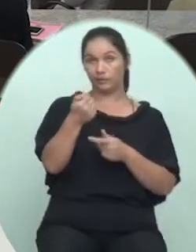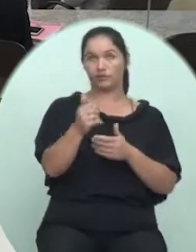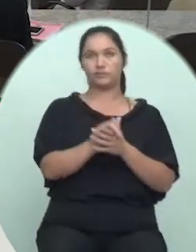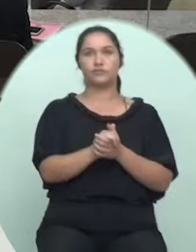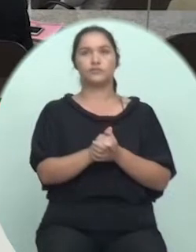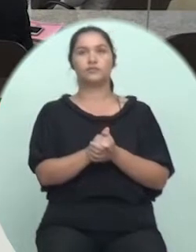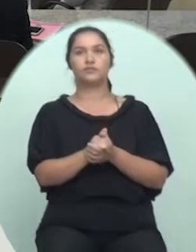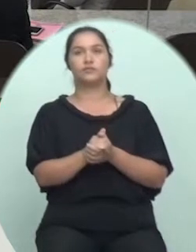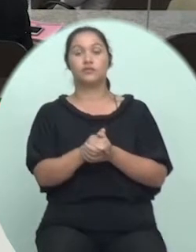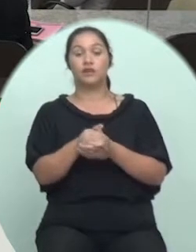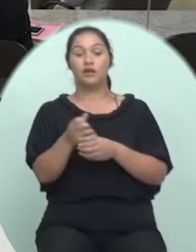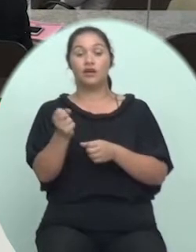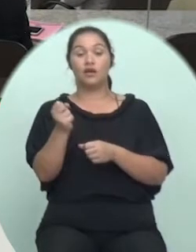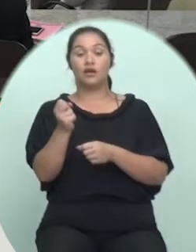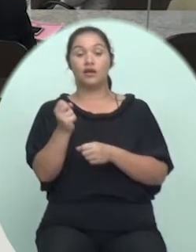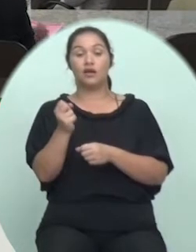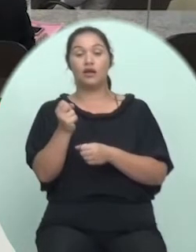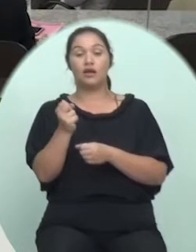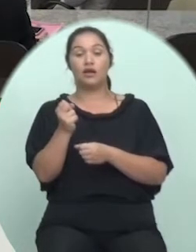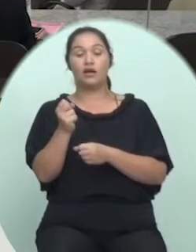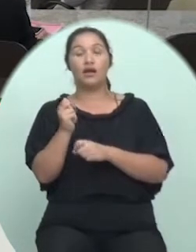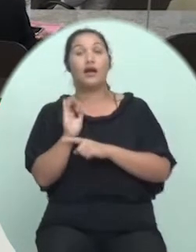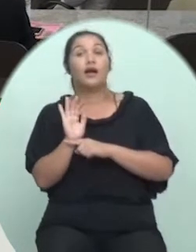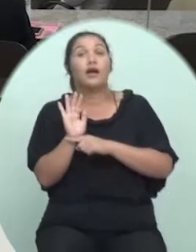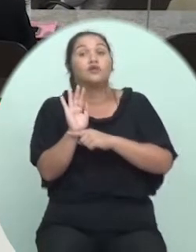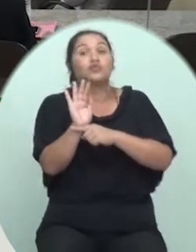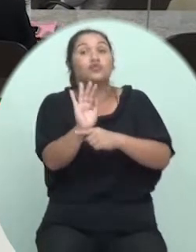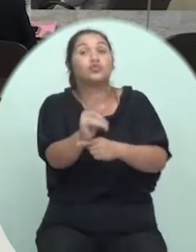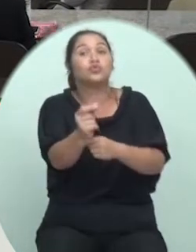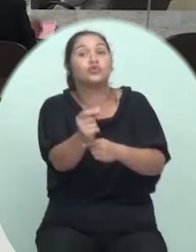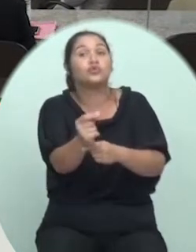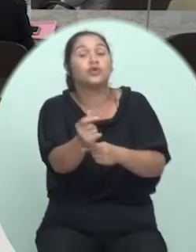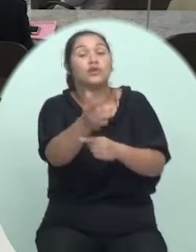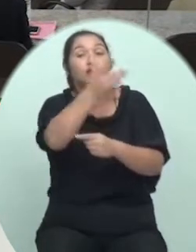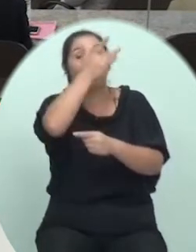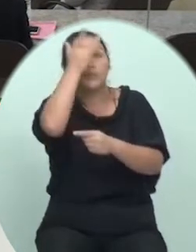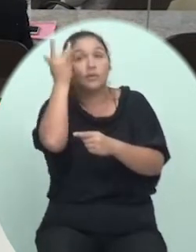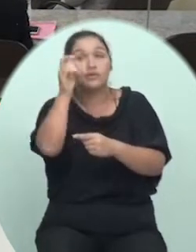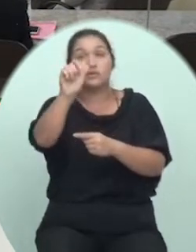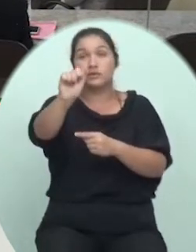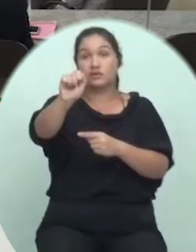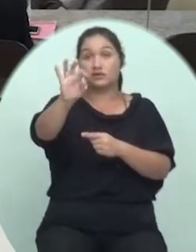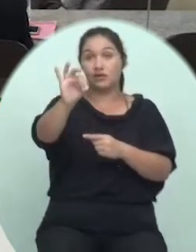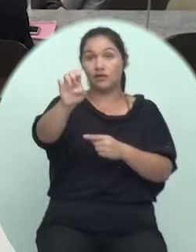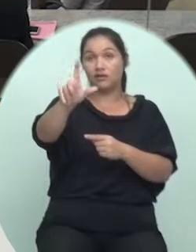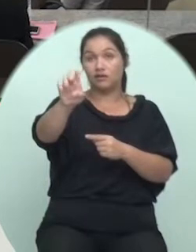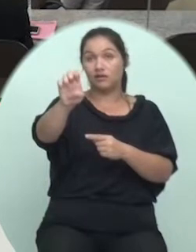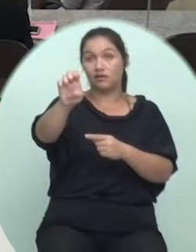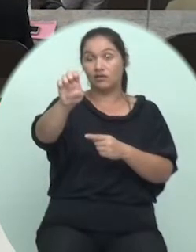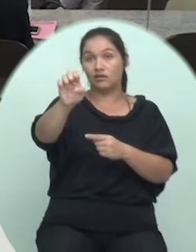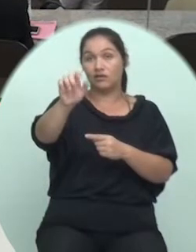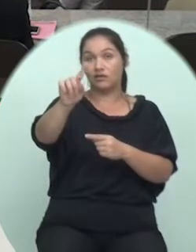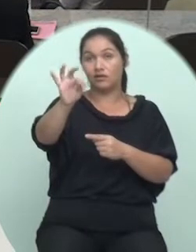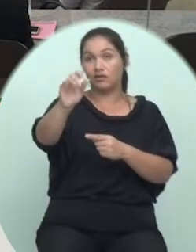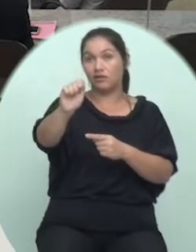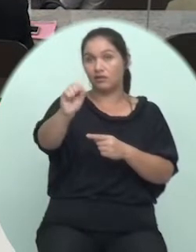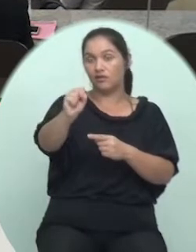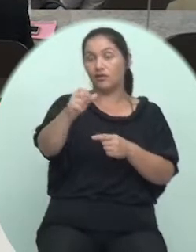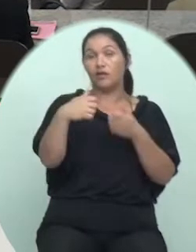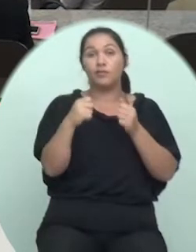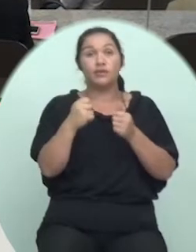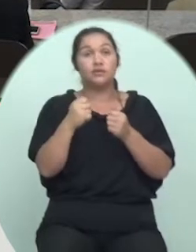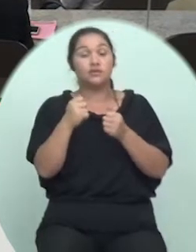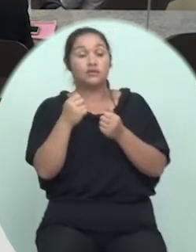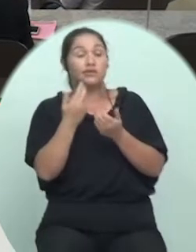deve ser reavaliada. Do novo presidente aqui, o Nicola Martins, ele diz assim: o presidente da Fundação de Esportes,